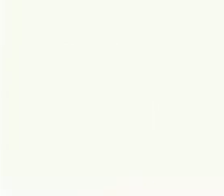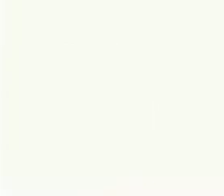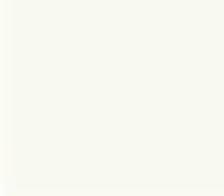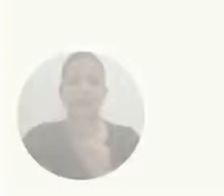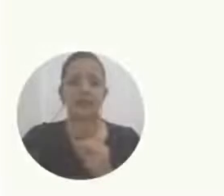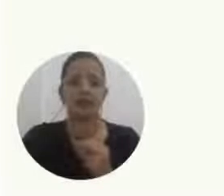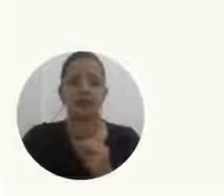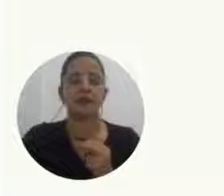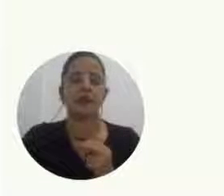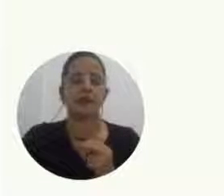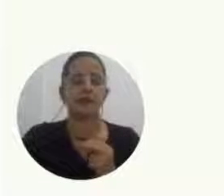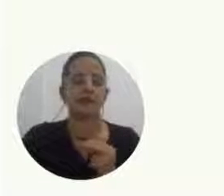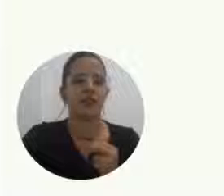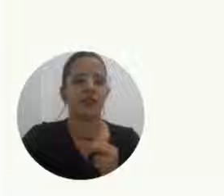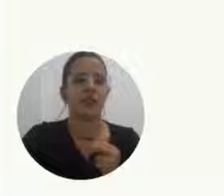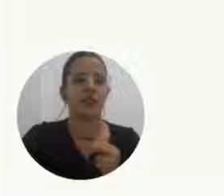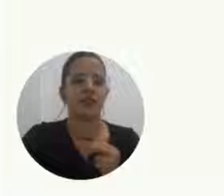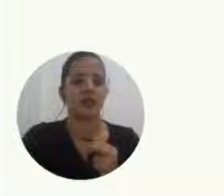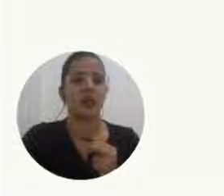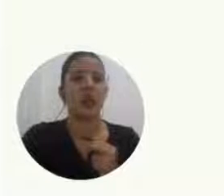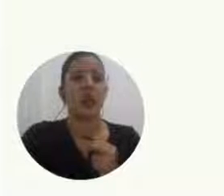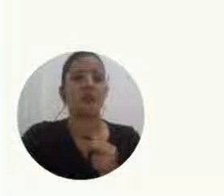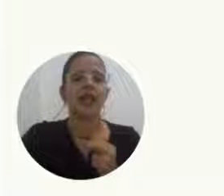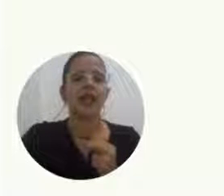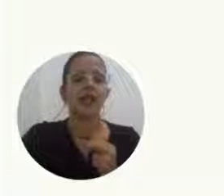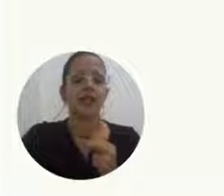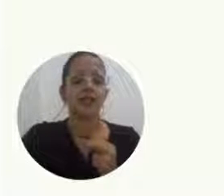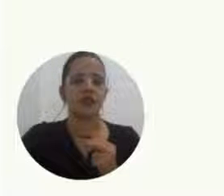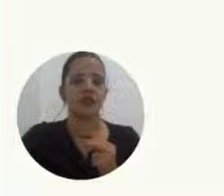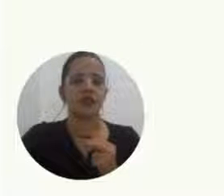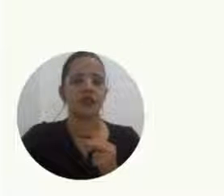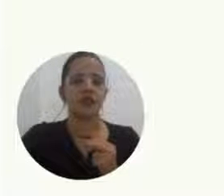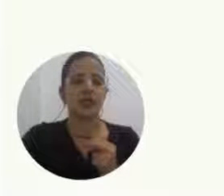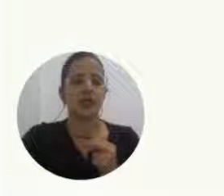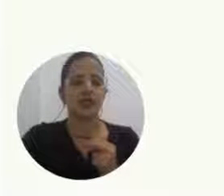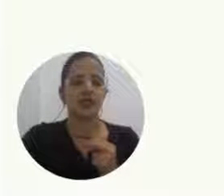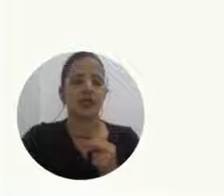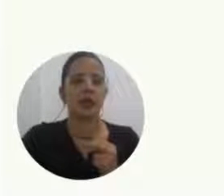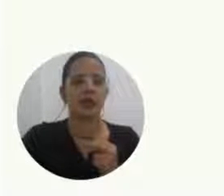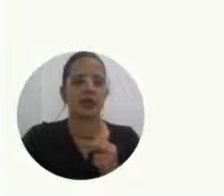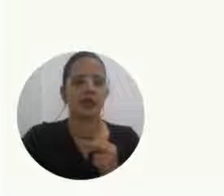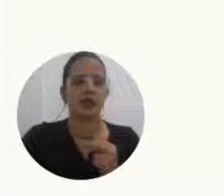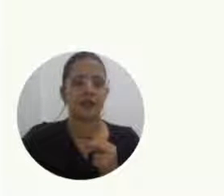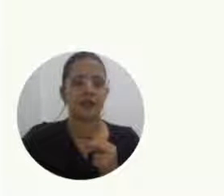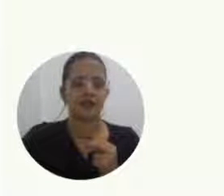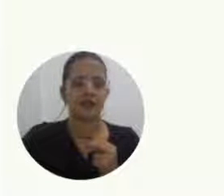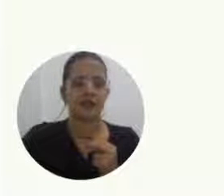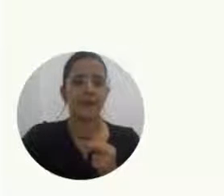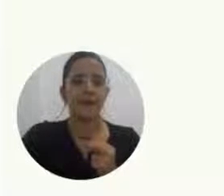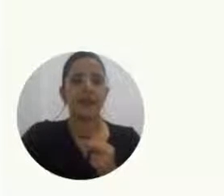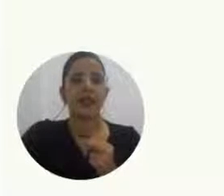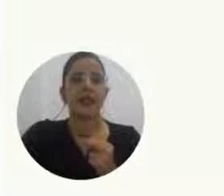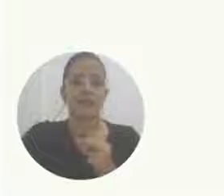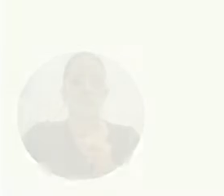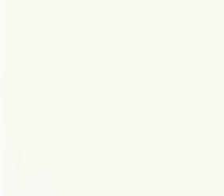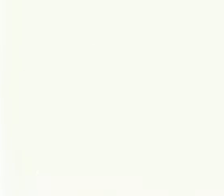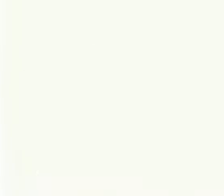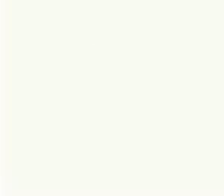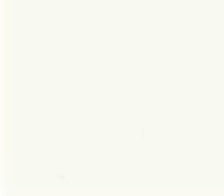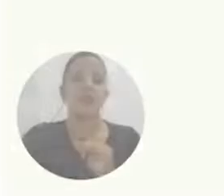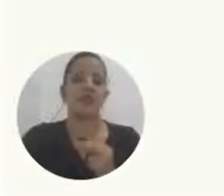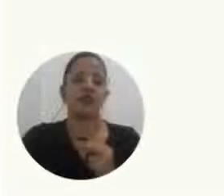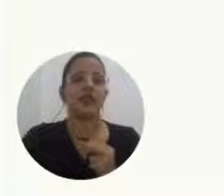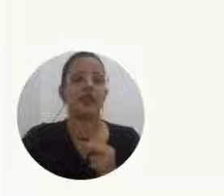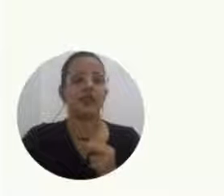de água? Sim, mais de 95%. Você acha importante a utilização de boas práticas para a economia de água na UFRB?